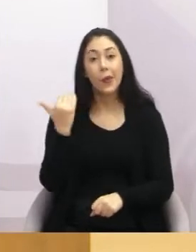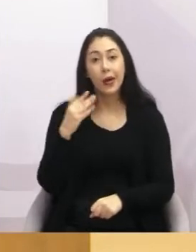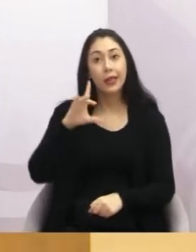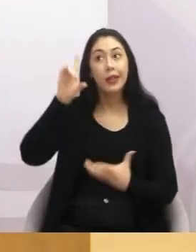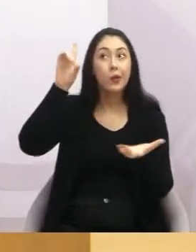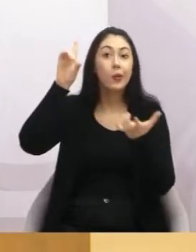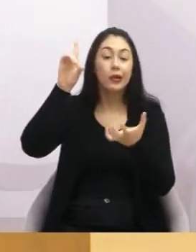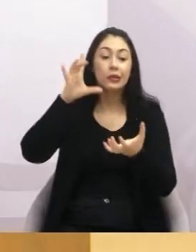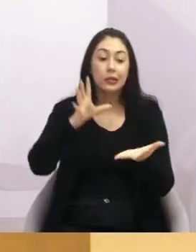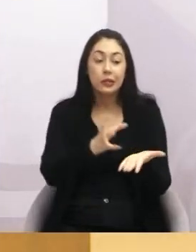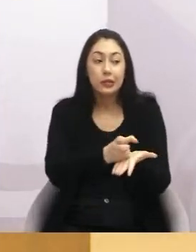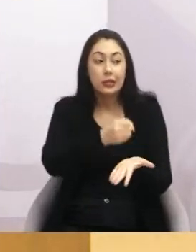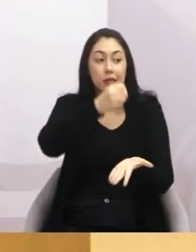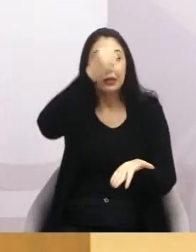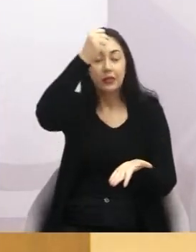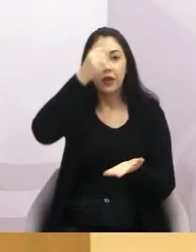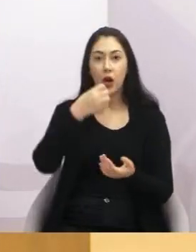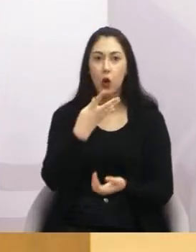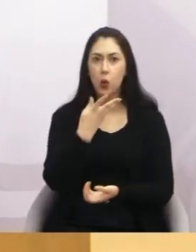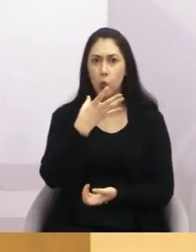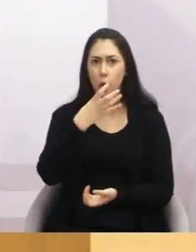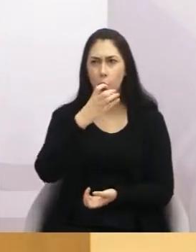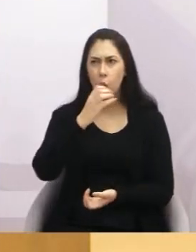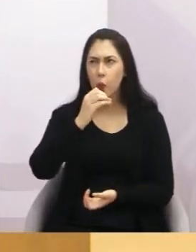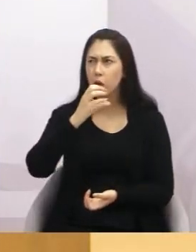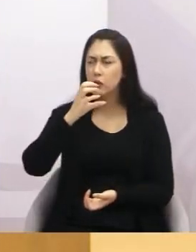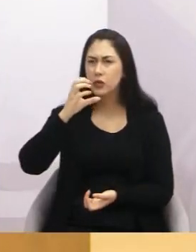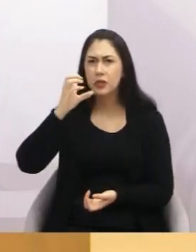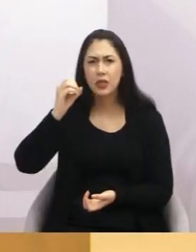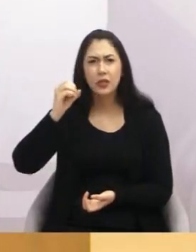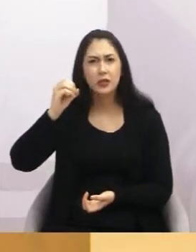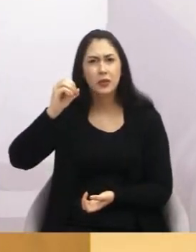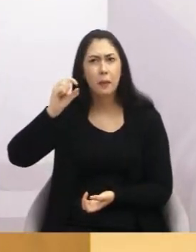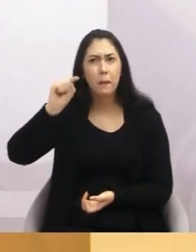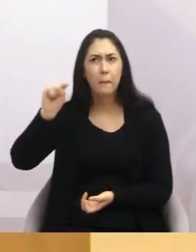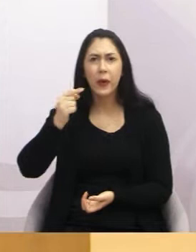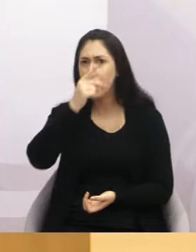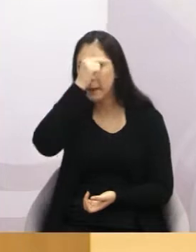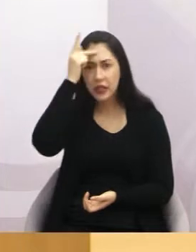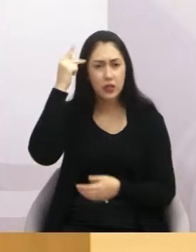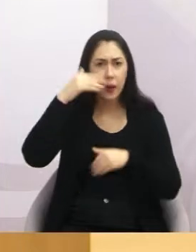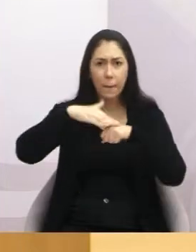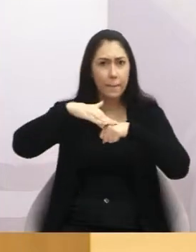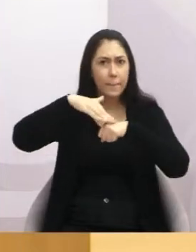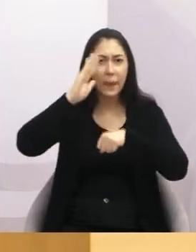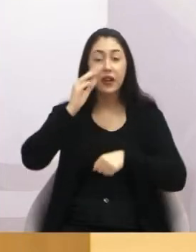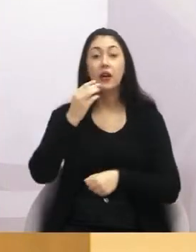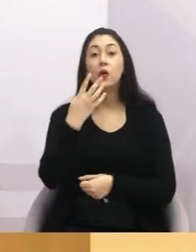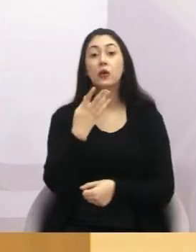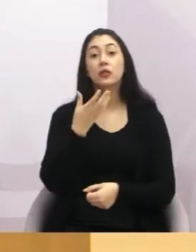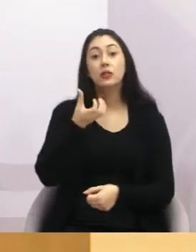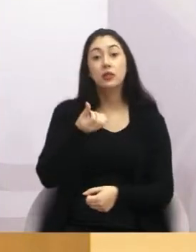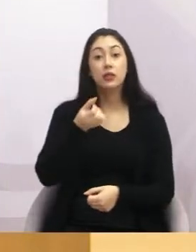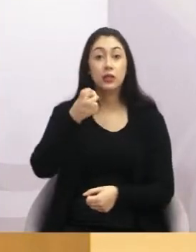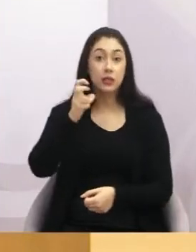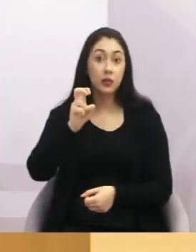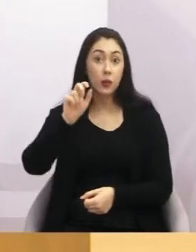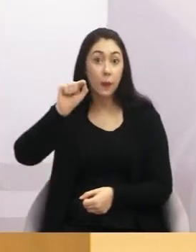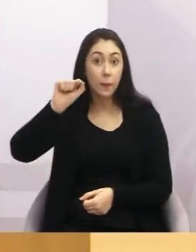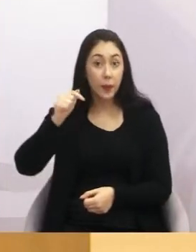levar mais de 450 mil brasileiros, para ser mais exato, 465